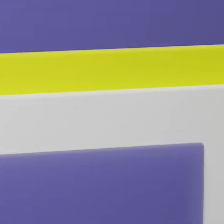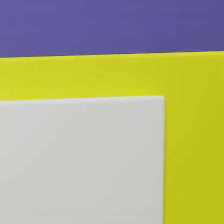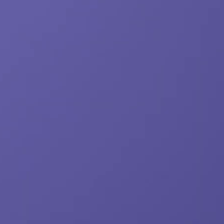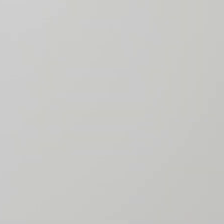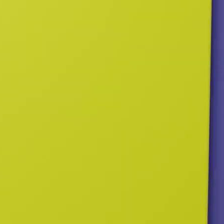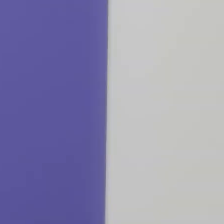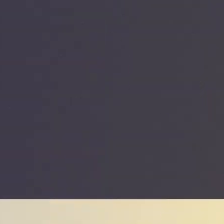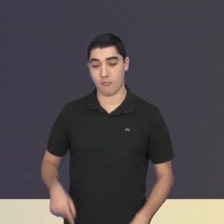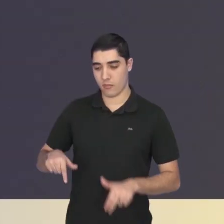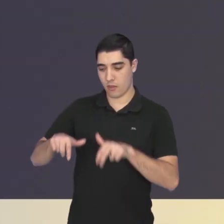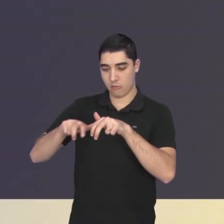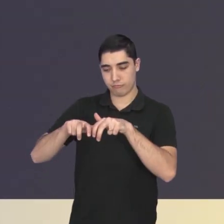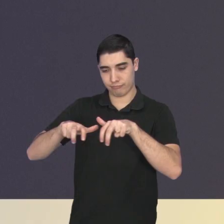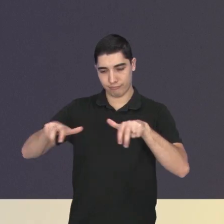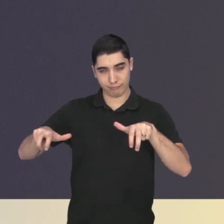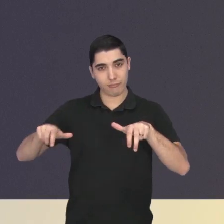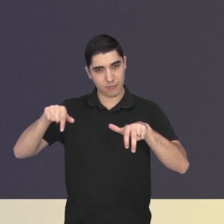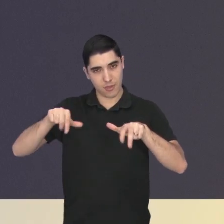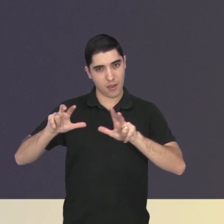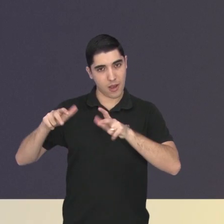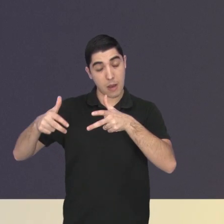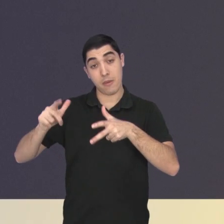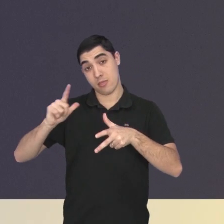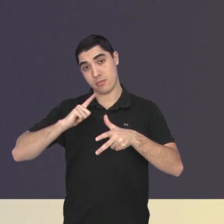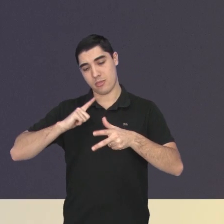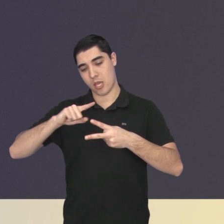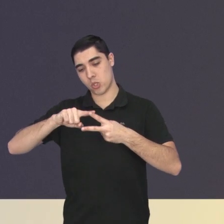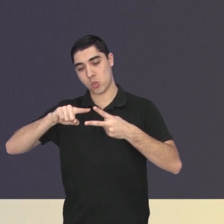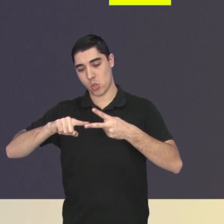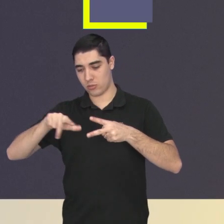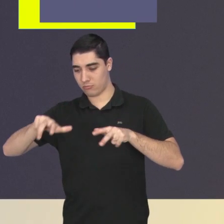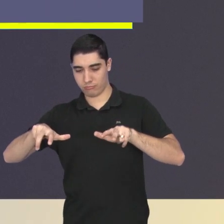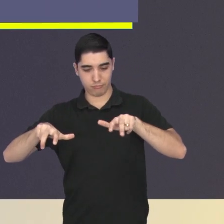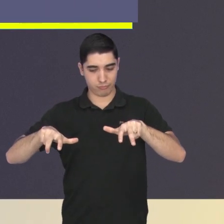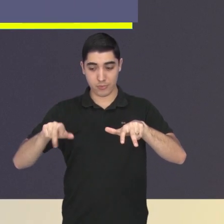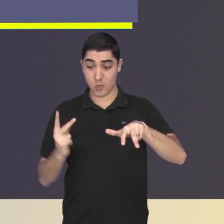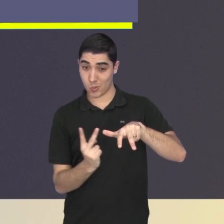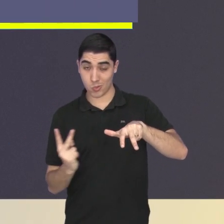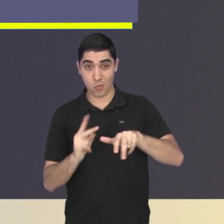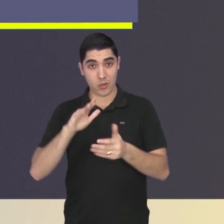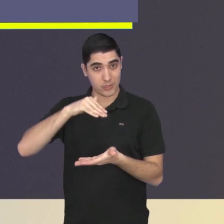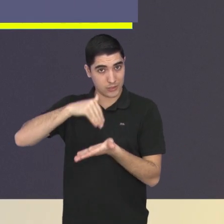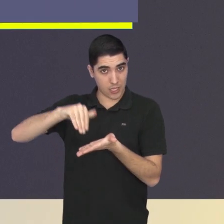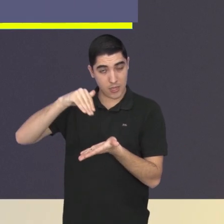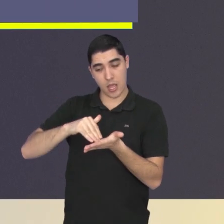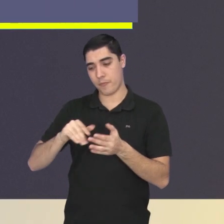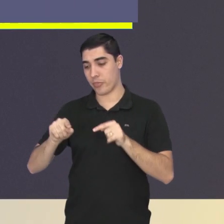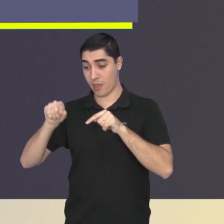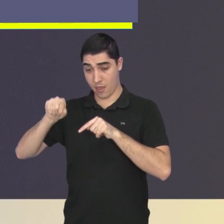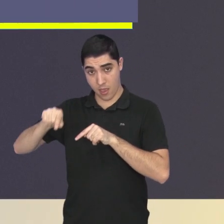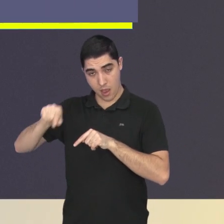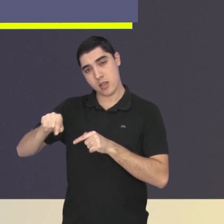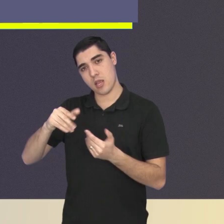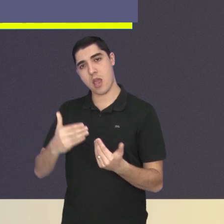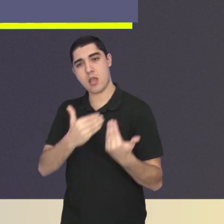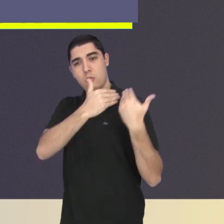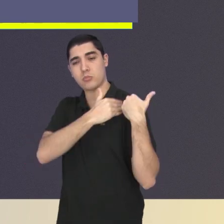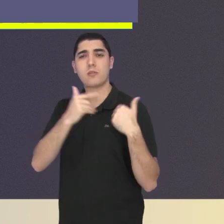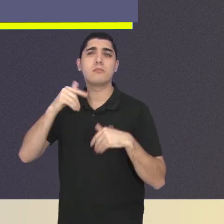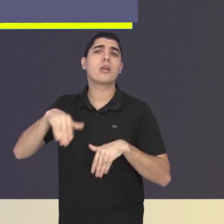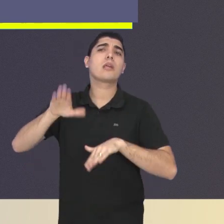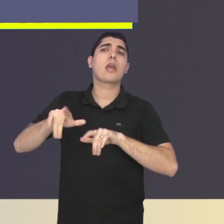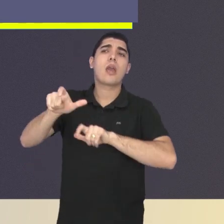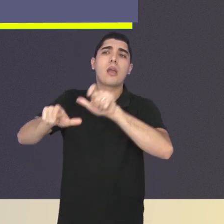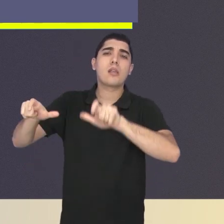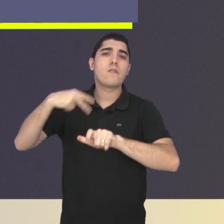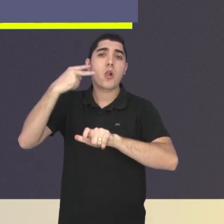A mesa diretora da Câmara é composta por 2 secretários. O primeiro secretário é responsável por fazer a